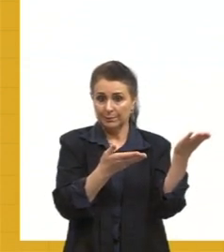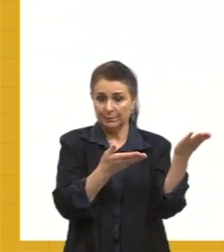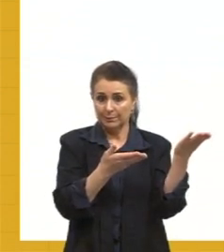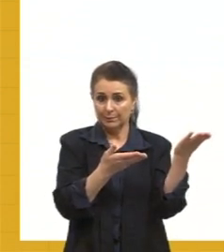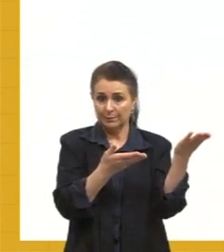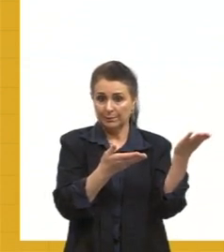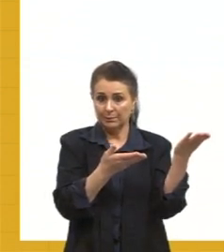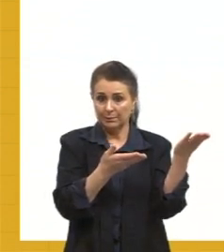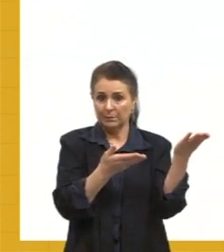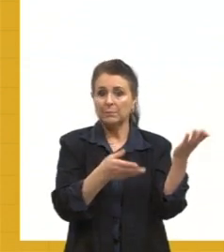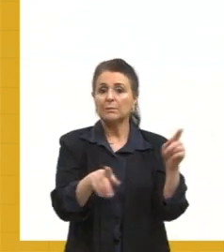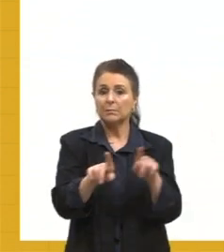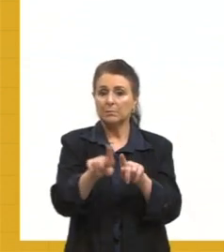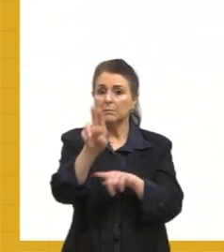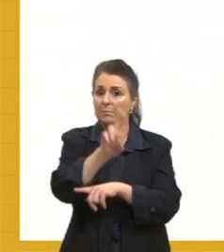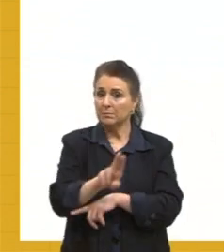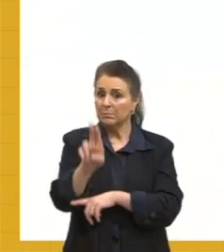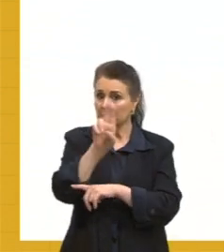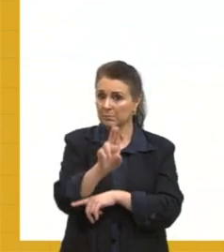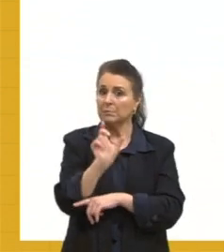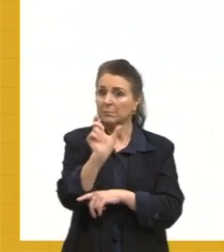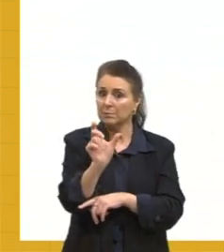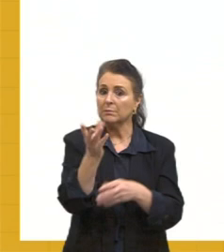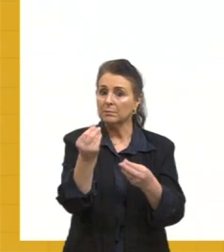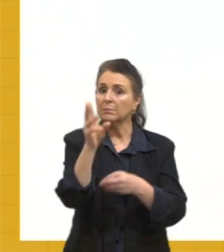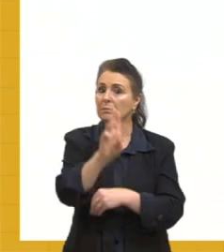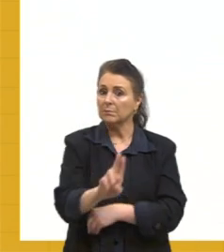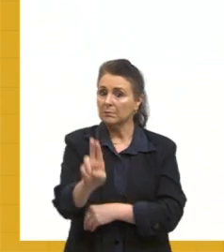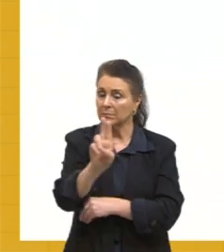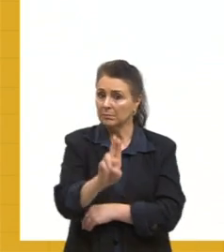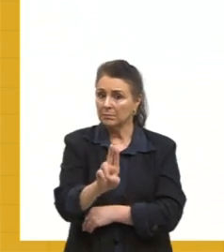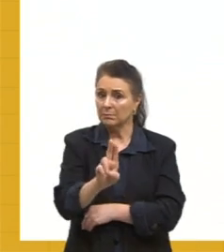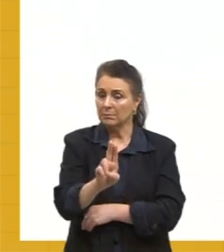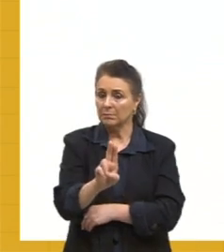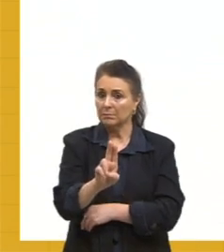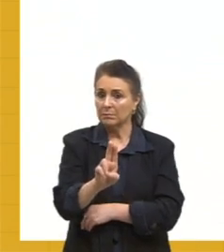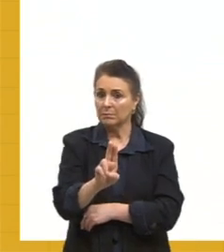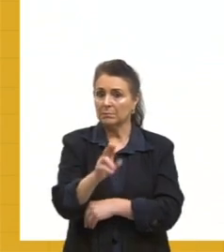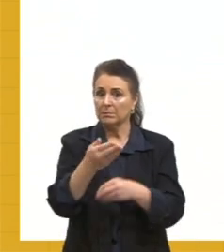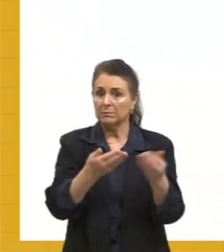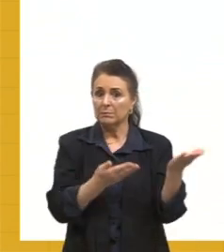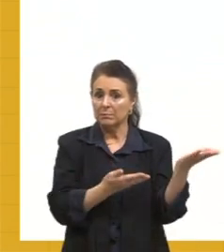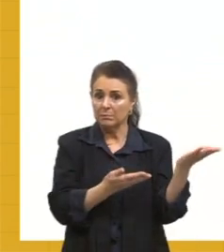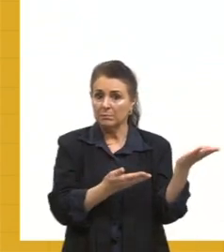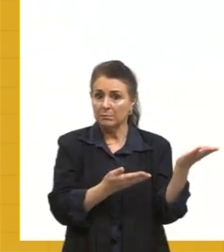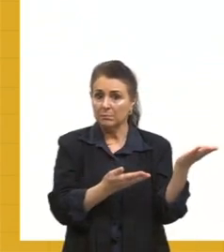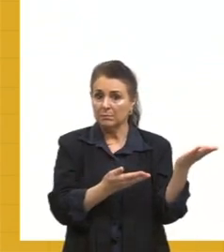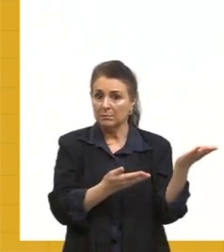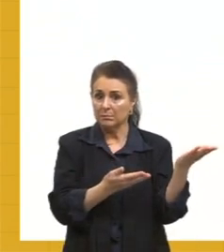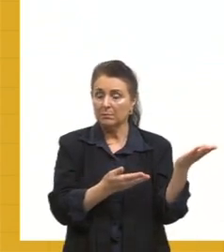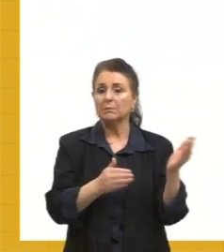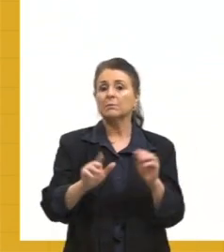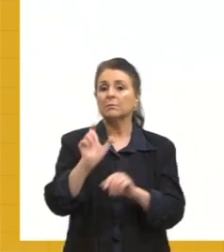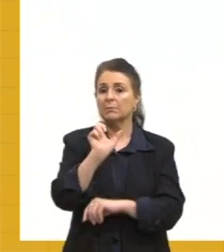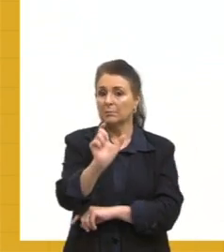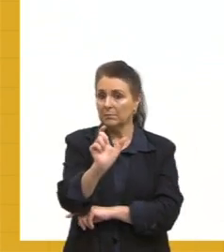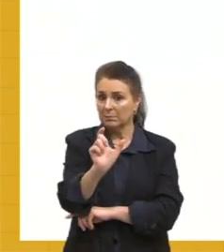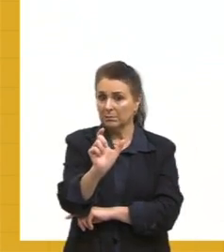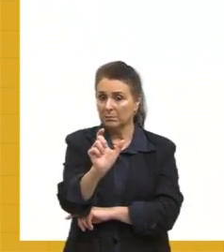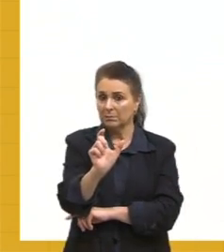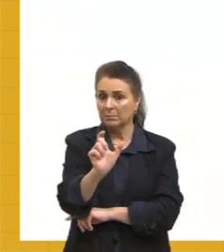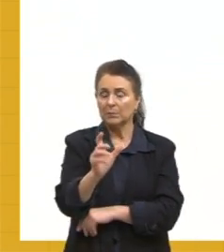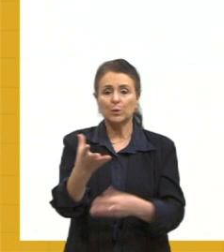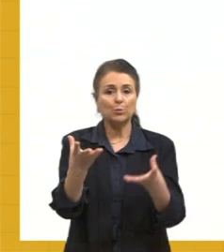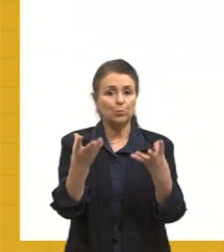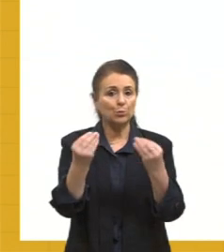eles usam também é uma palavra muito usada lá né tomei ou torneiro Vanilla são palavras que são